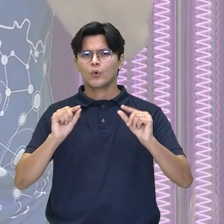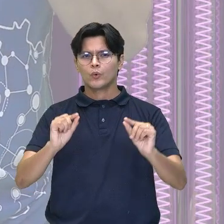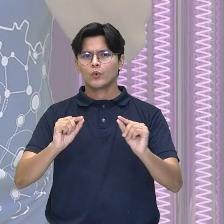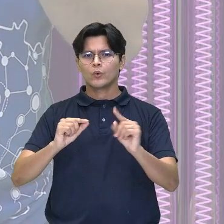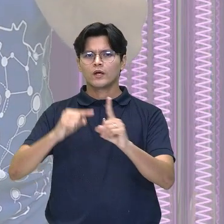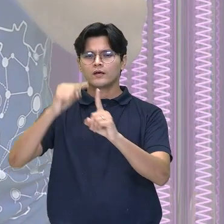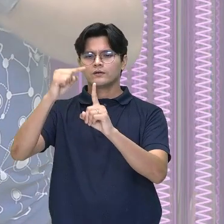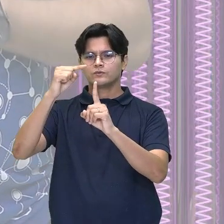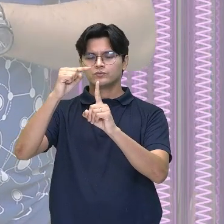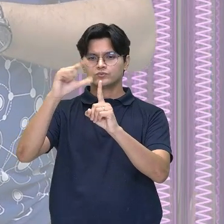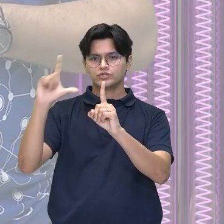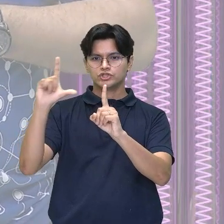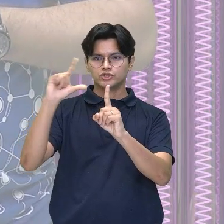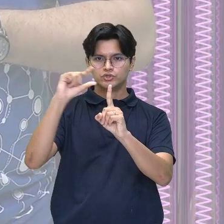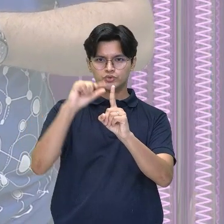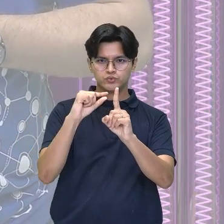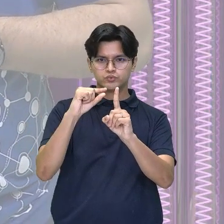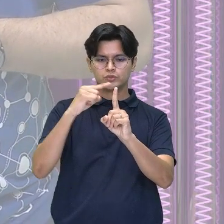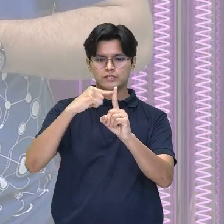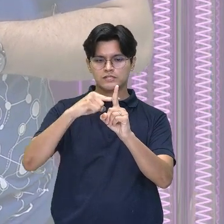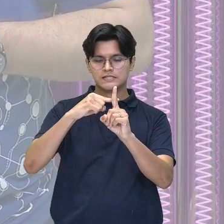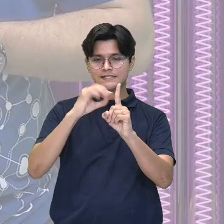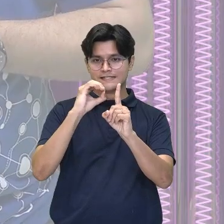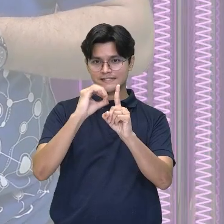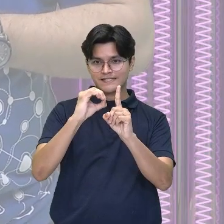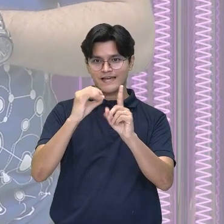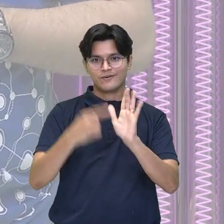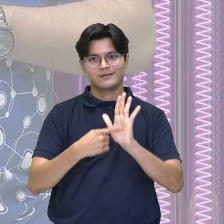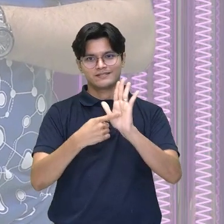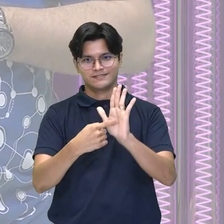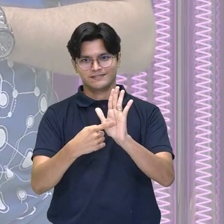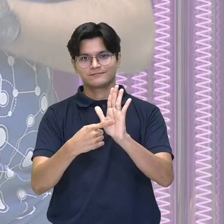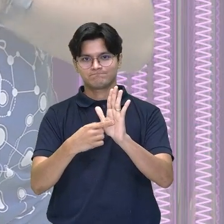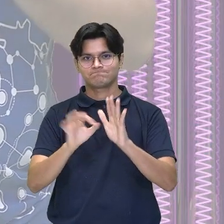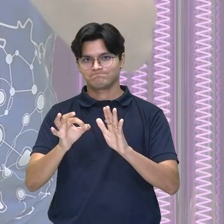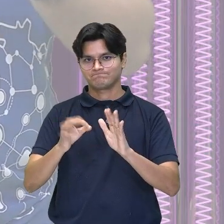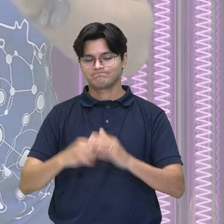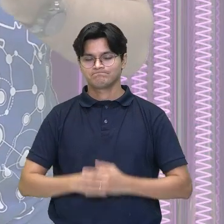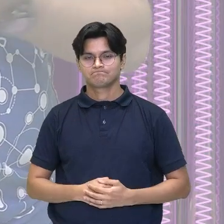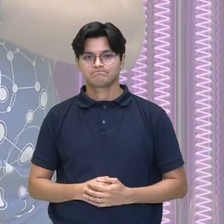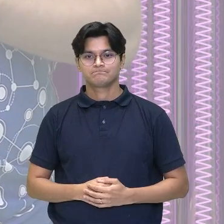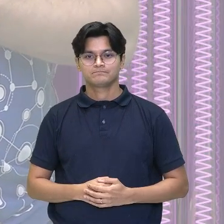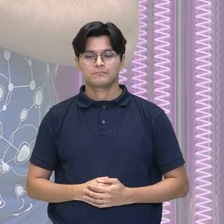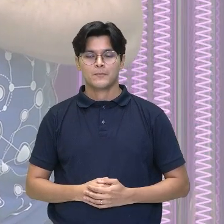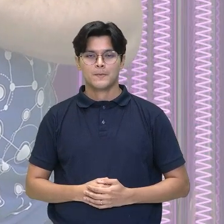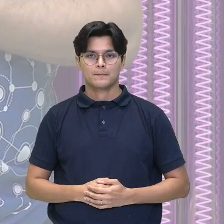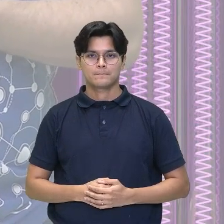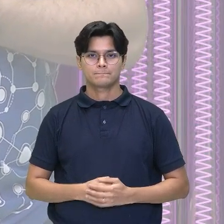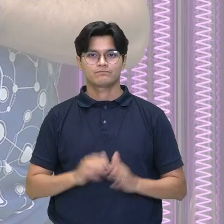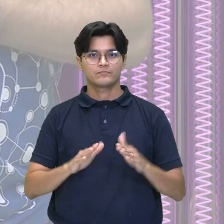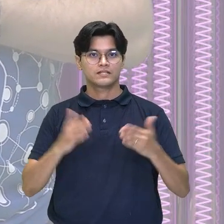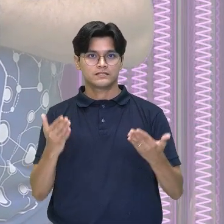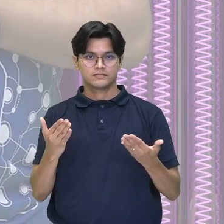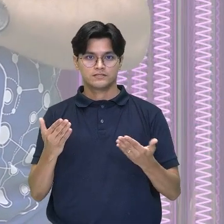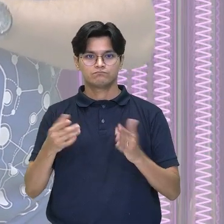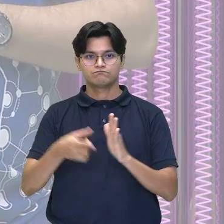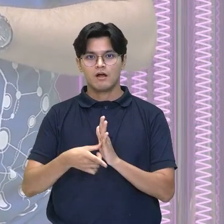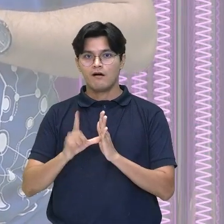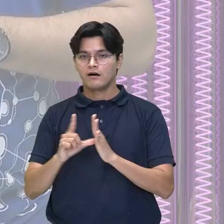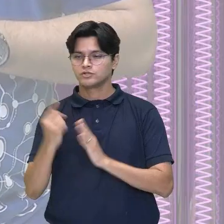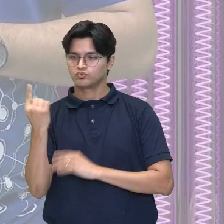está certinho ali em cima do zero, tá bom? Então, 1 com menos